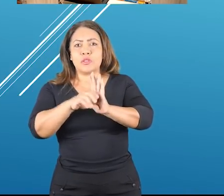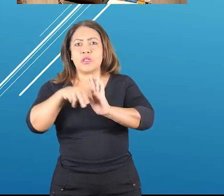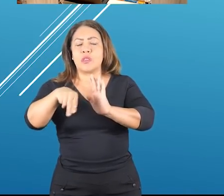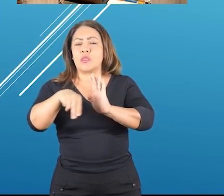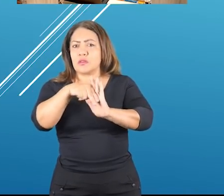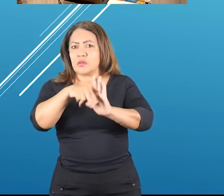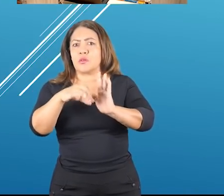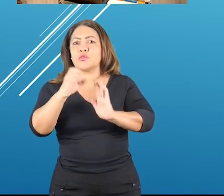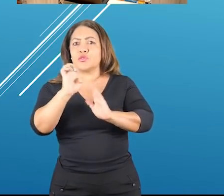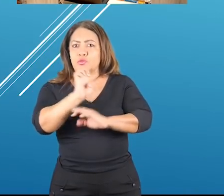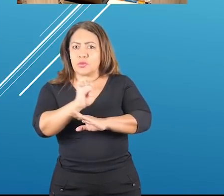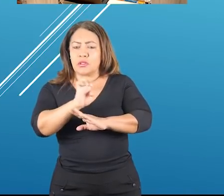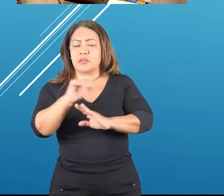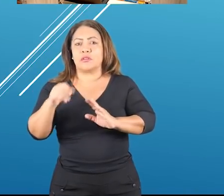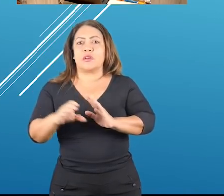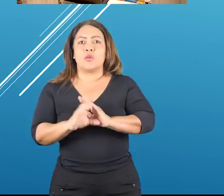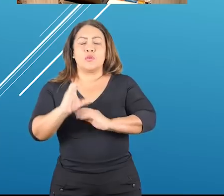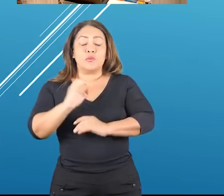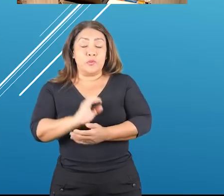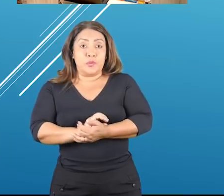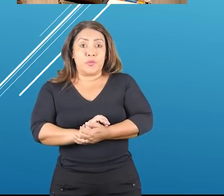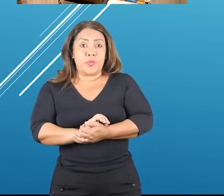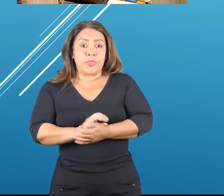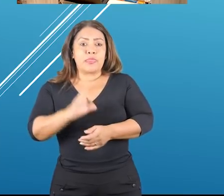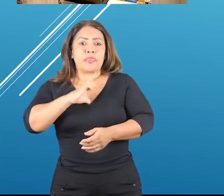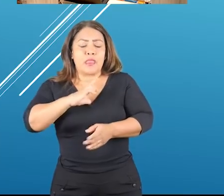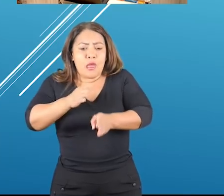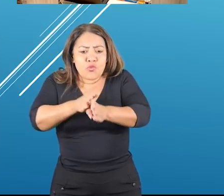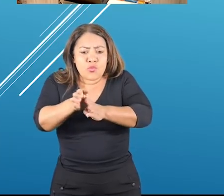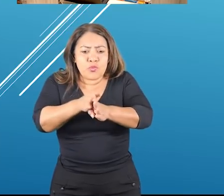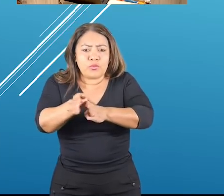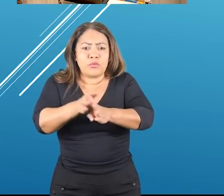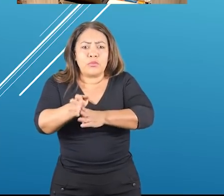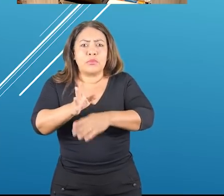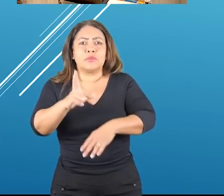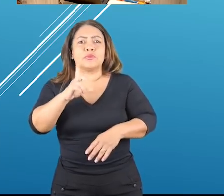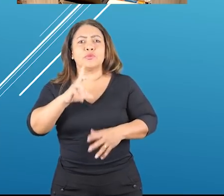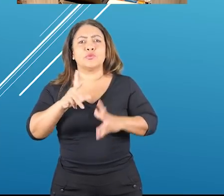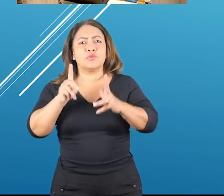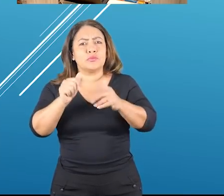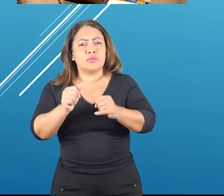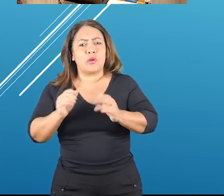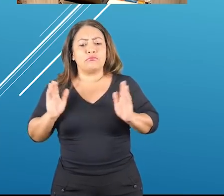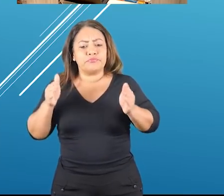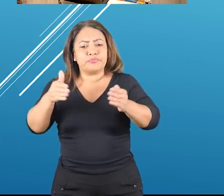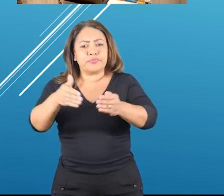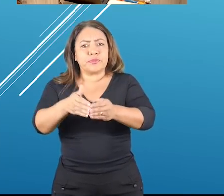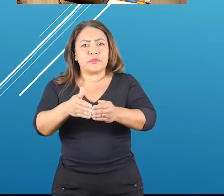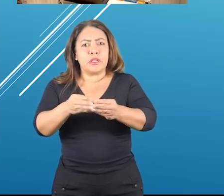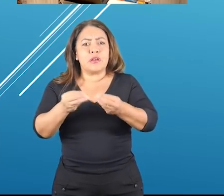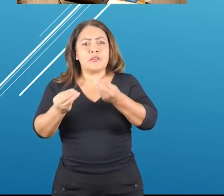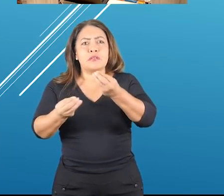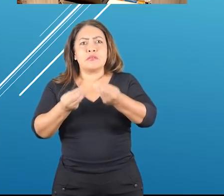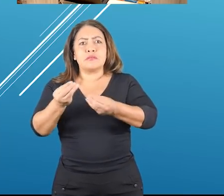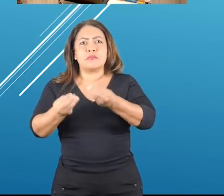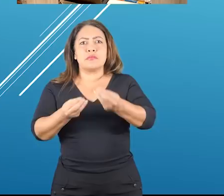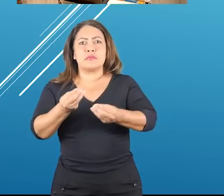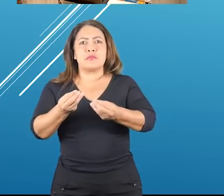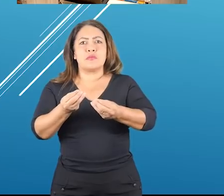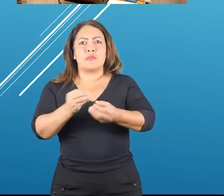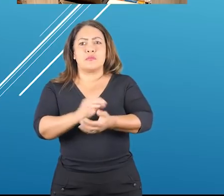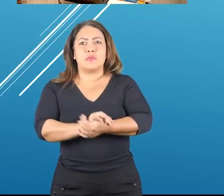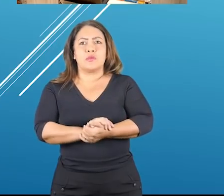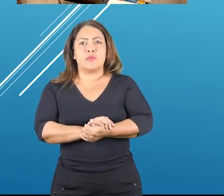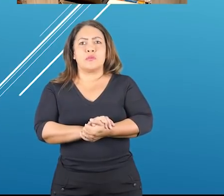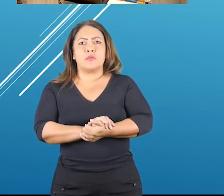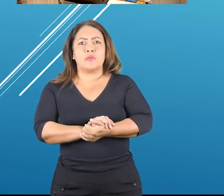ele trouxe algumas orientações com relação à escola buscar, então,